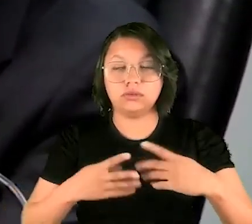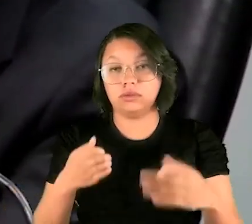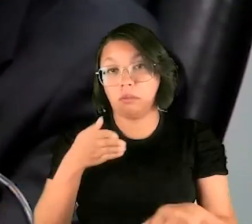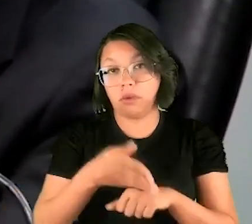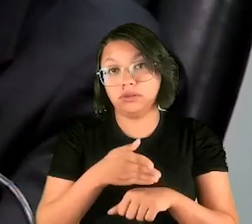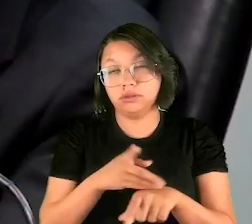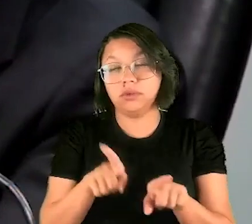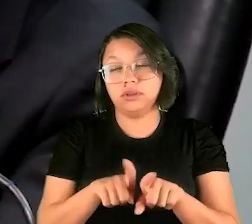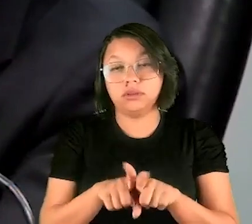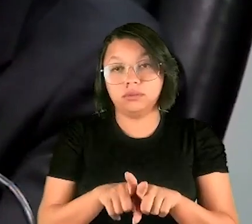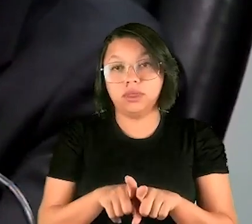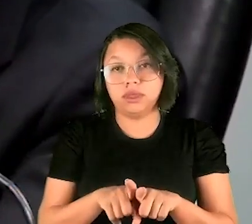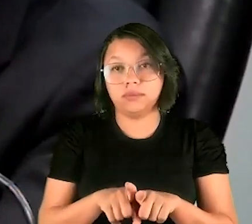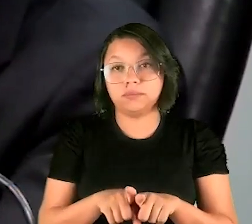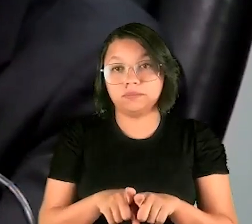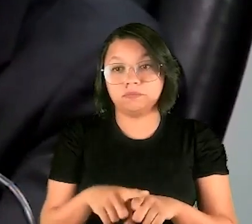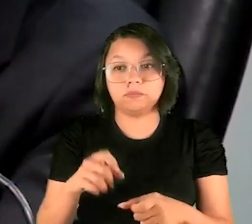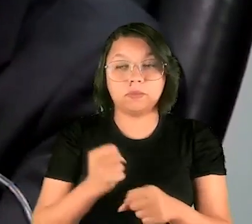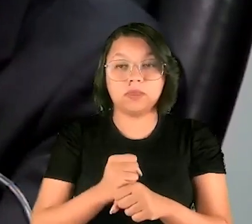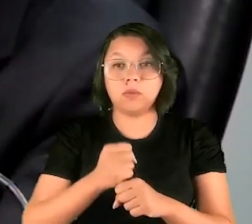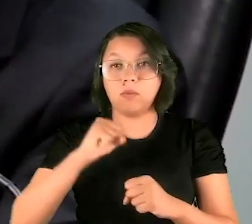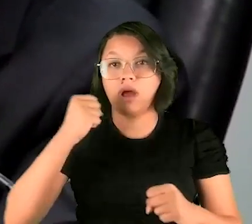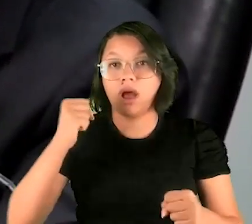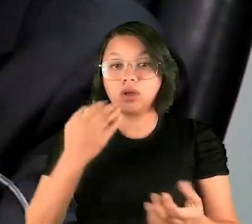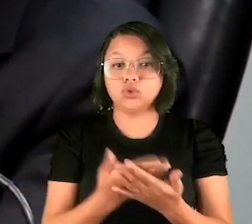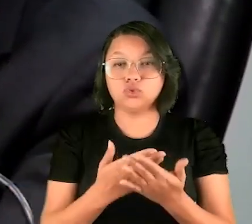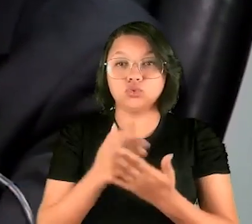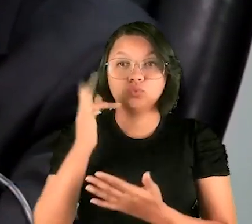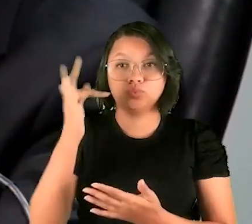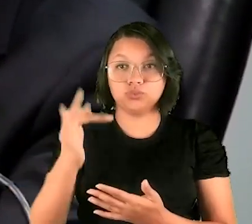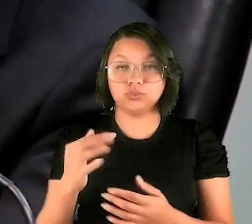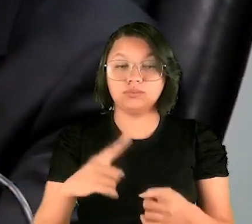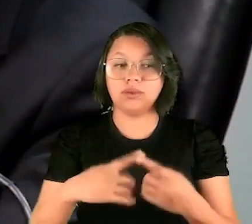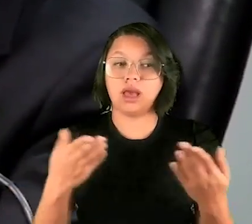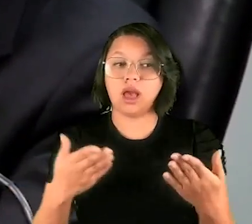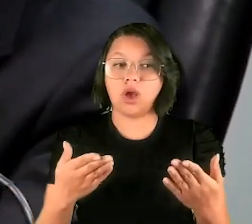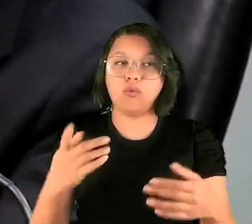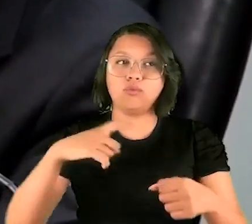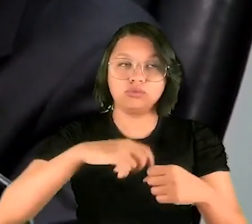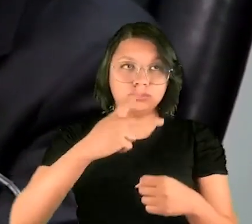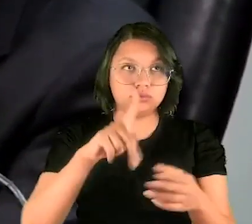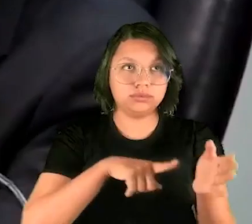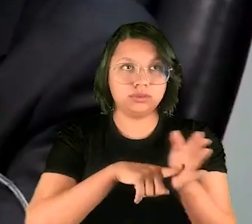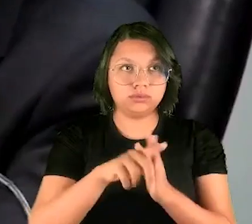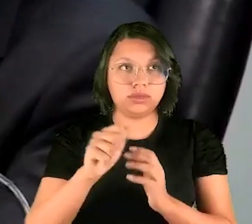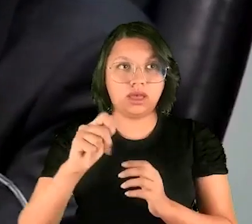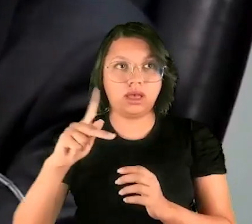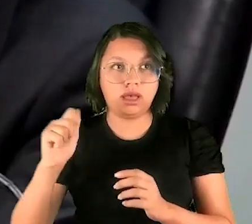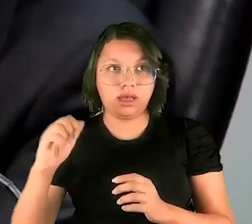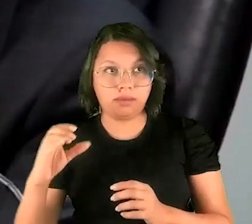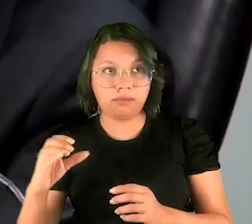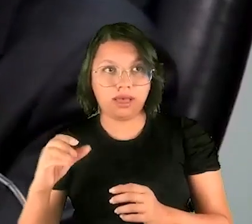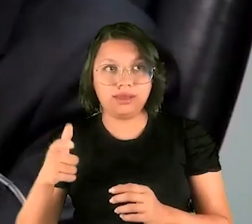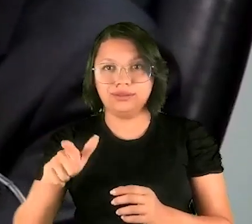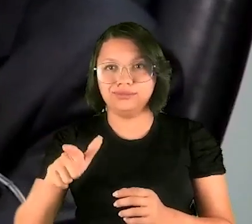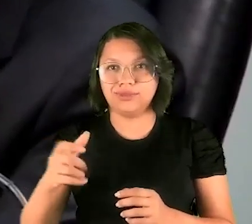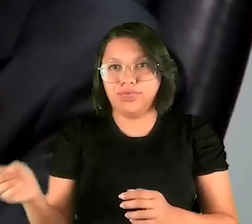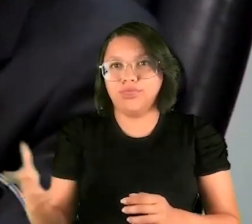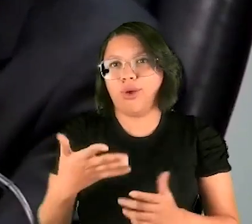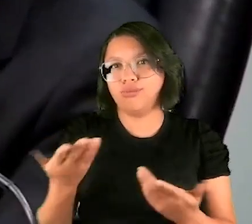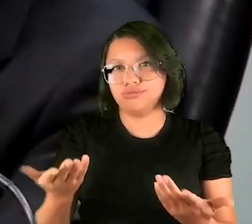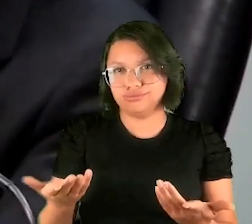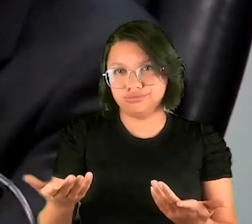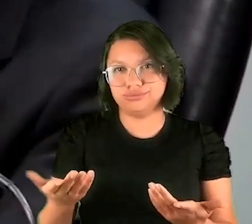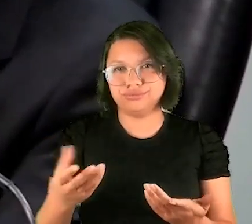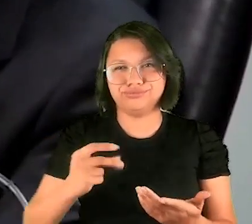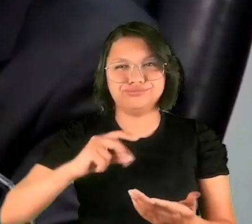Então, essa é uma maneira que uma instituição grande consegue trabalhar. Agora, voltando à sua pergunta, a PAC está desatualizada e acho que